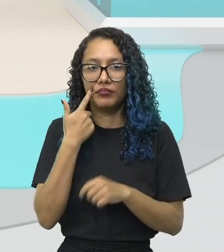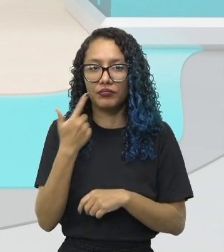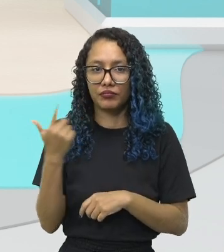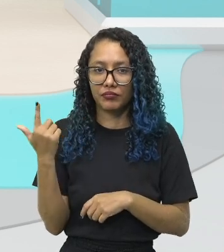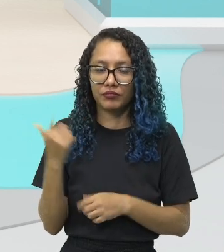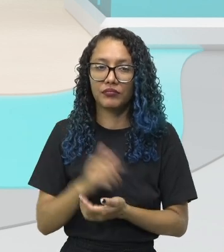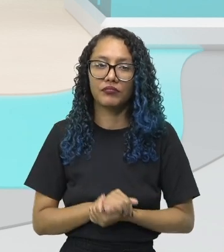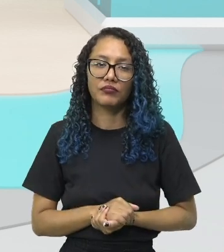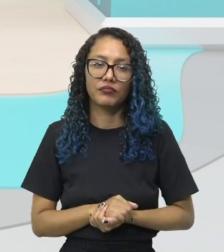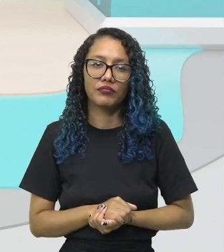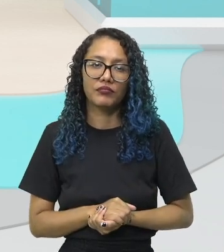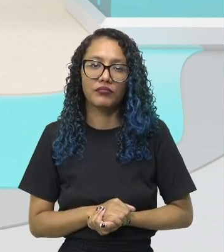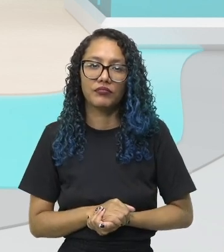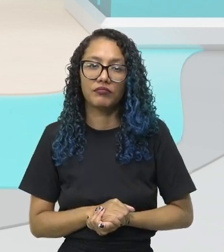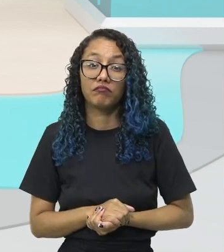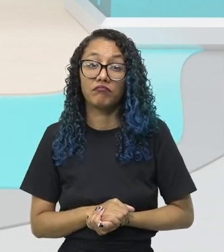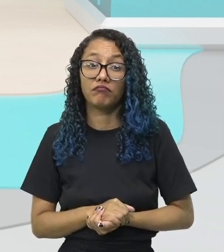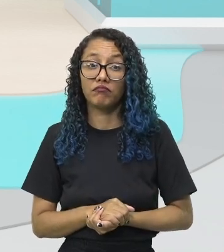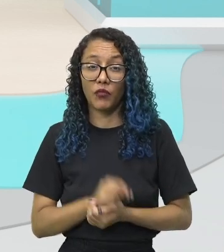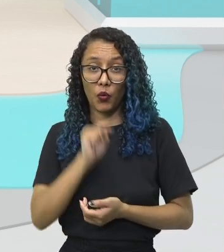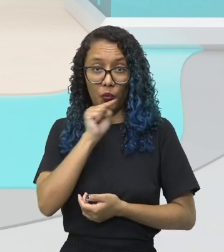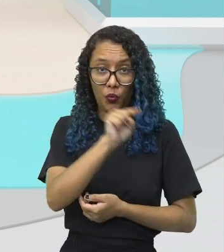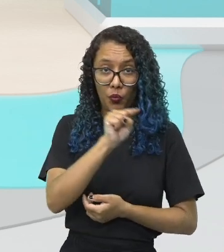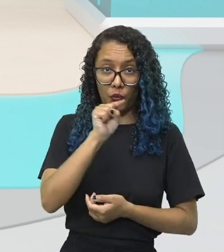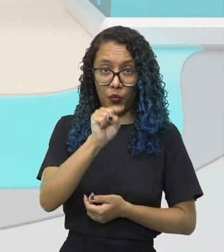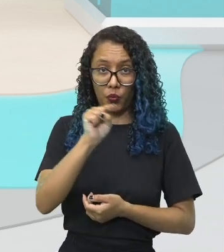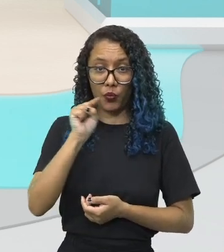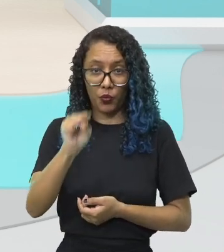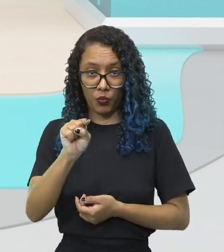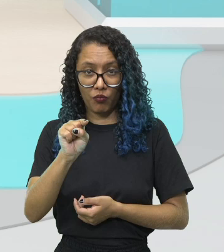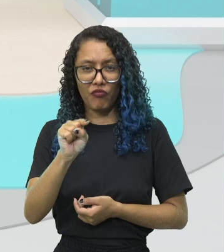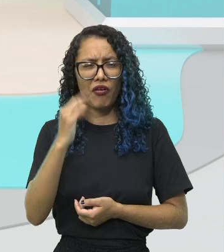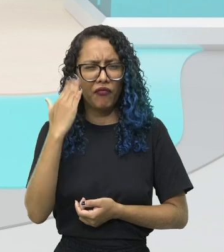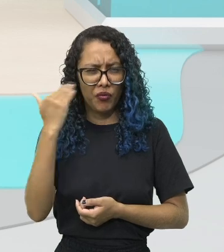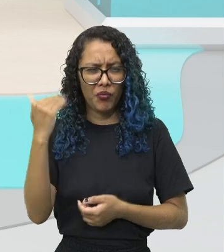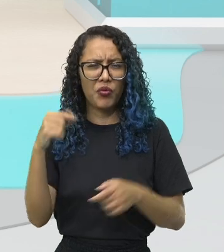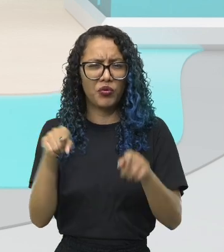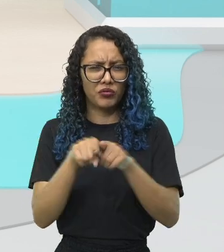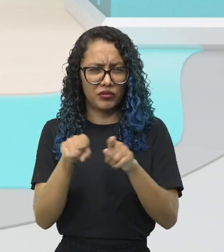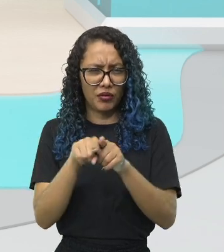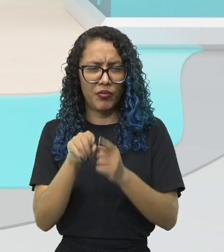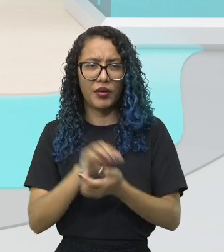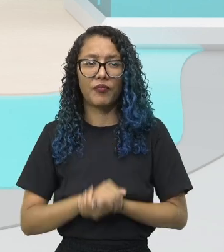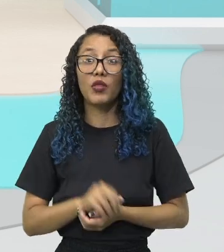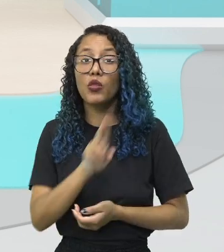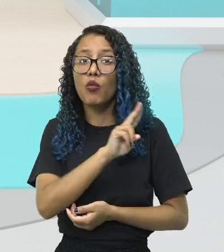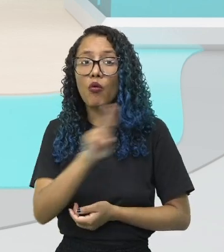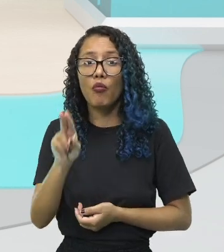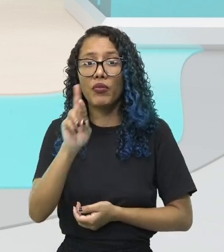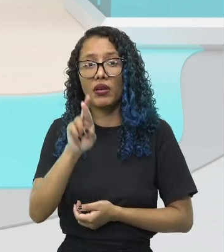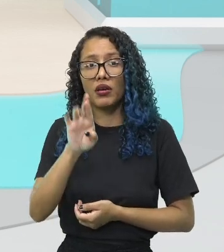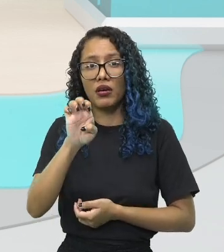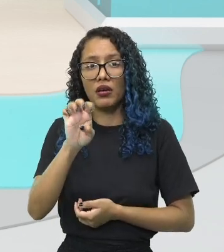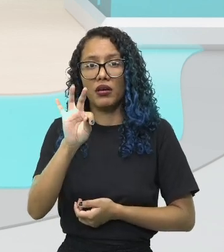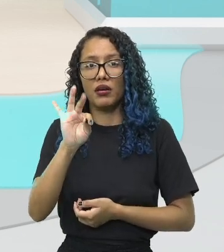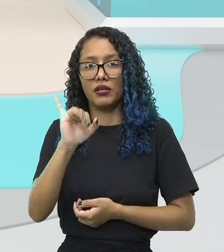conhecer. Agora, somos 3 pontinhos. Bem conhecido, né? Qual é? Os 3 pontinhos. Chamados